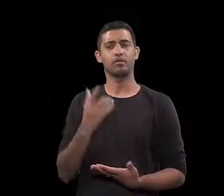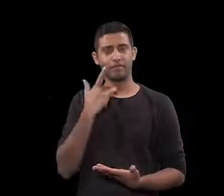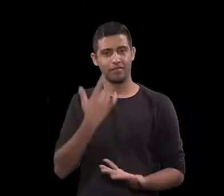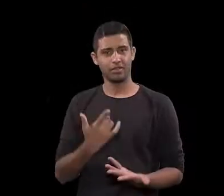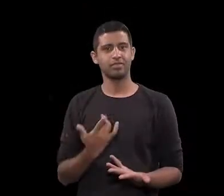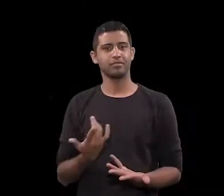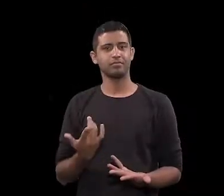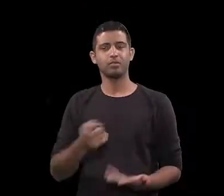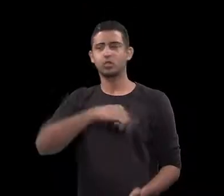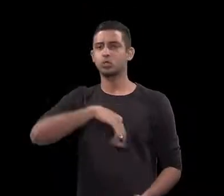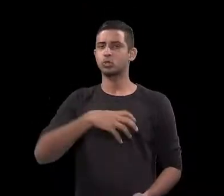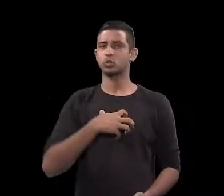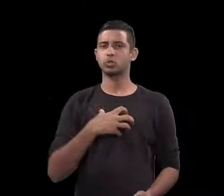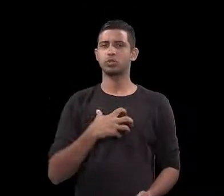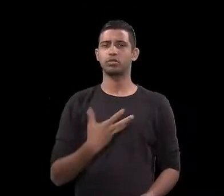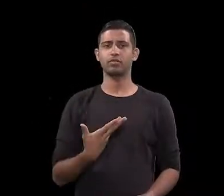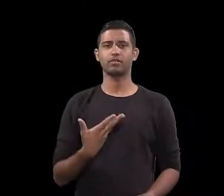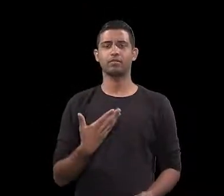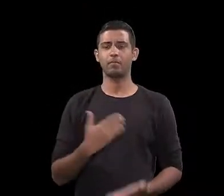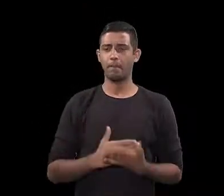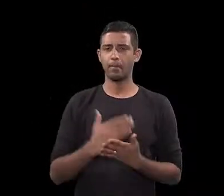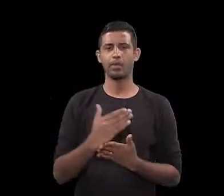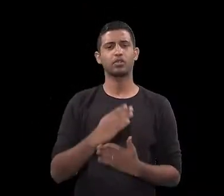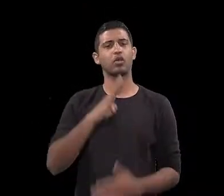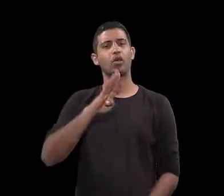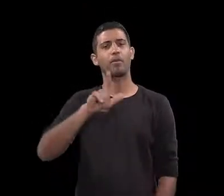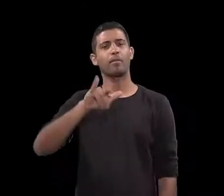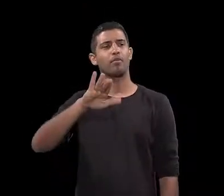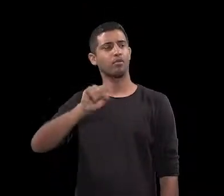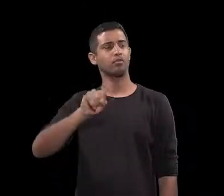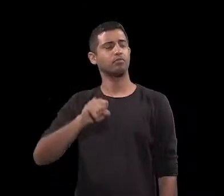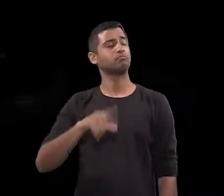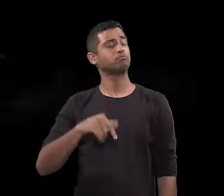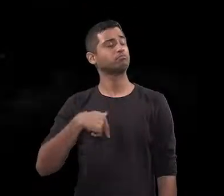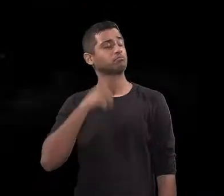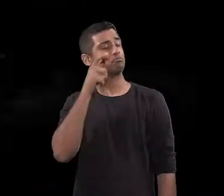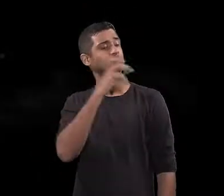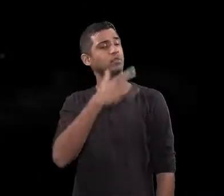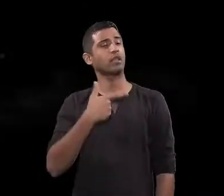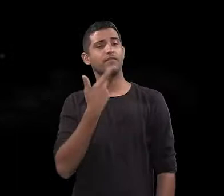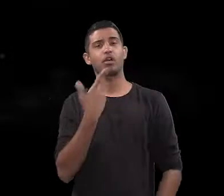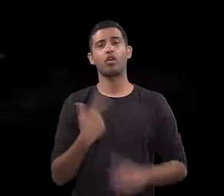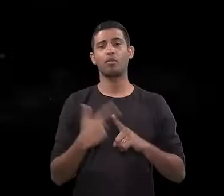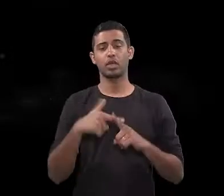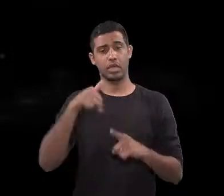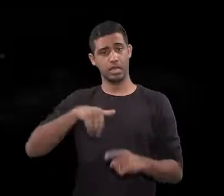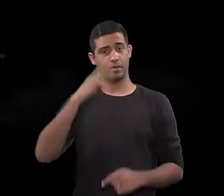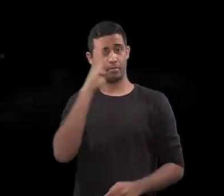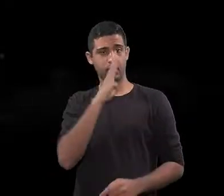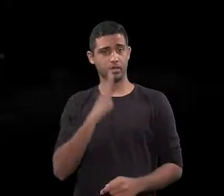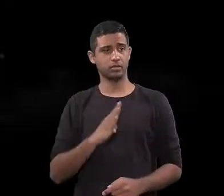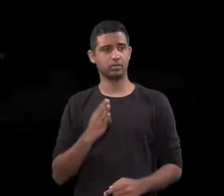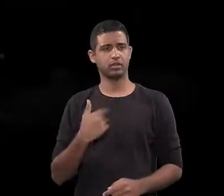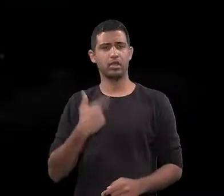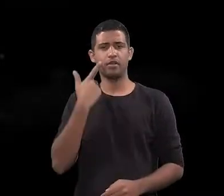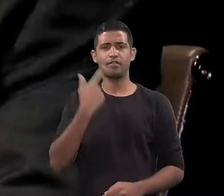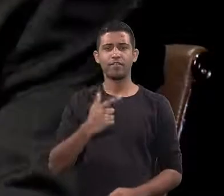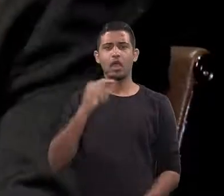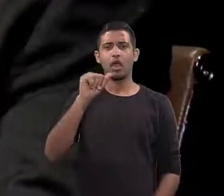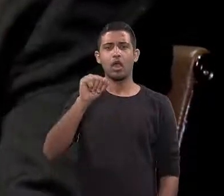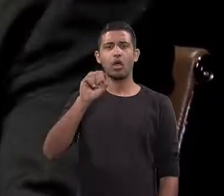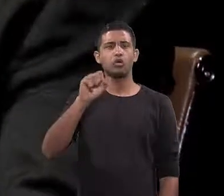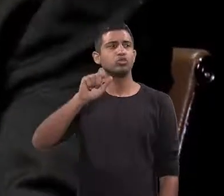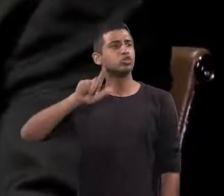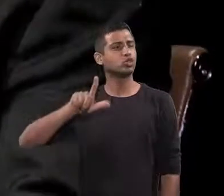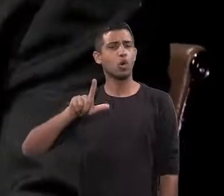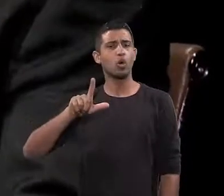operária. Então, isso sim, tínhamos discos de blues, e assim comecei. E é interessante o que você diz, porque no caso do Brasil, o